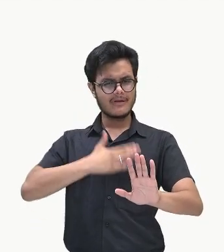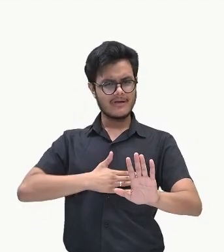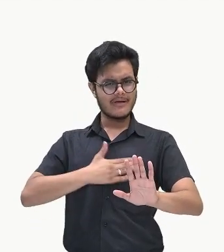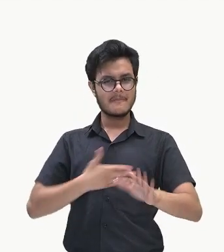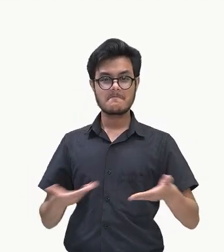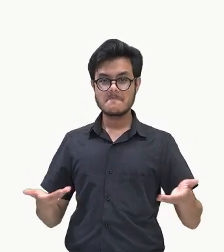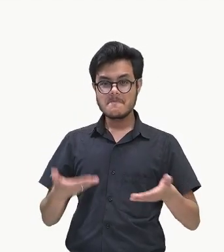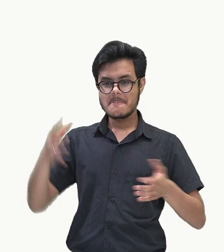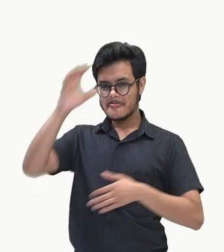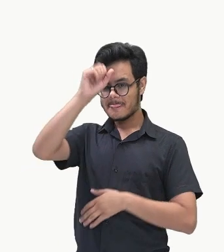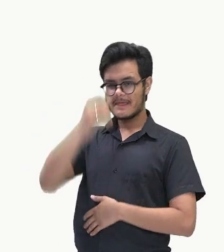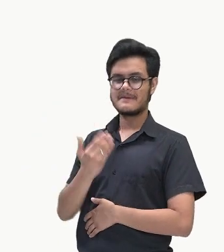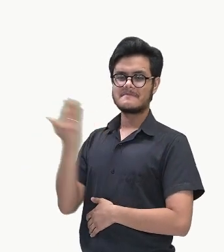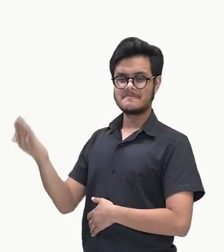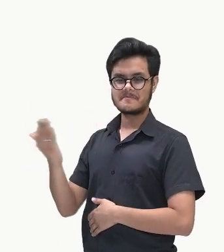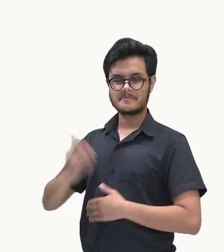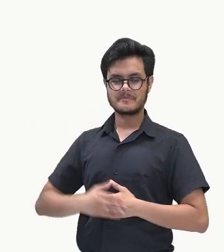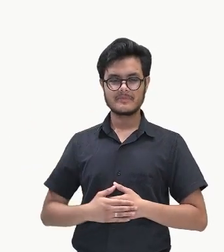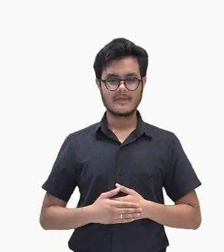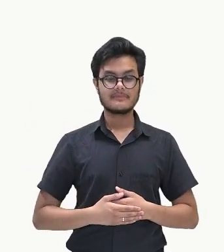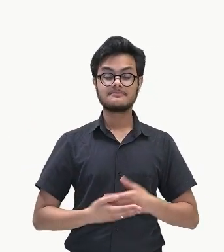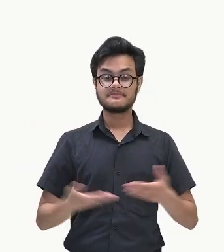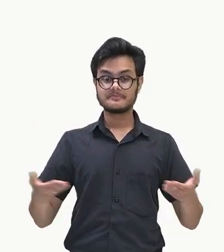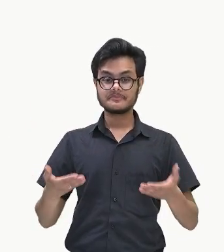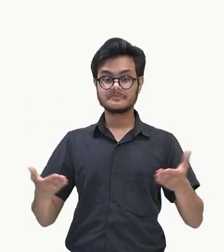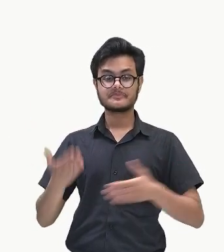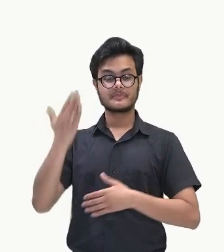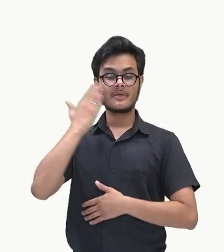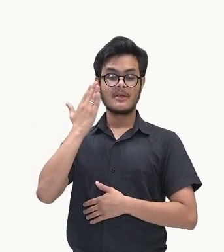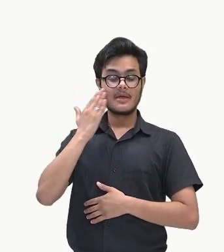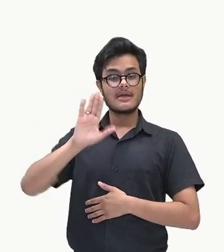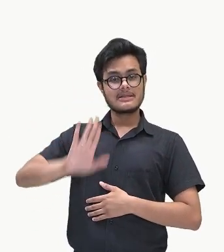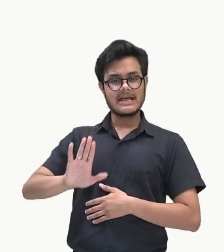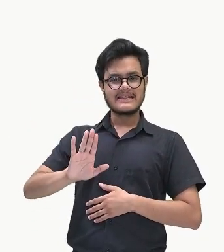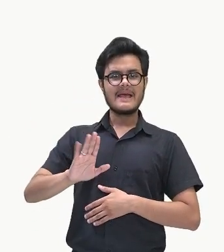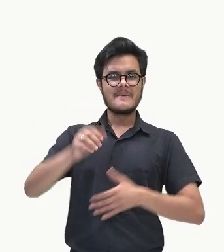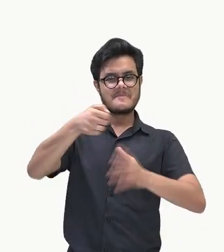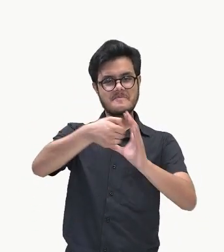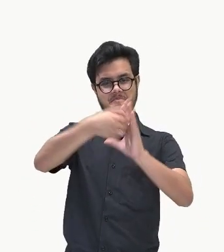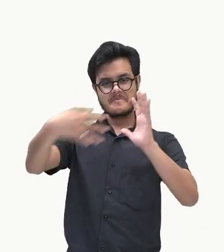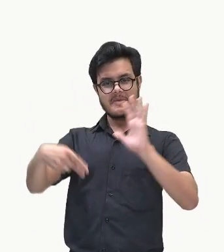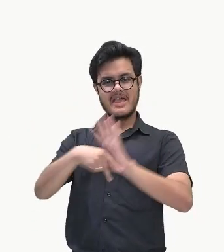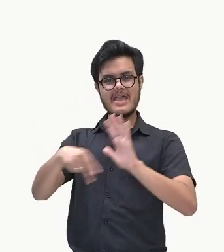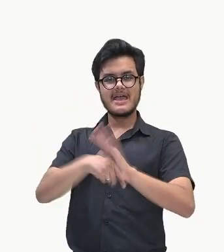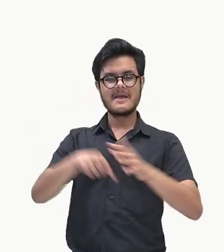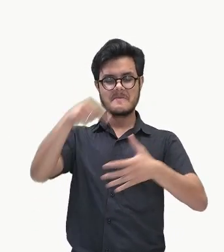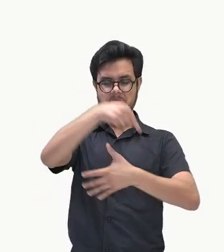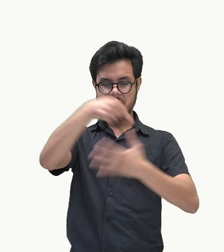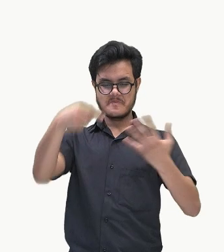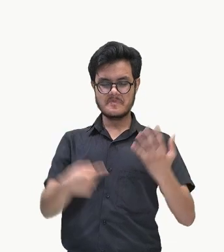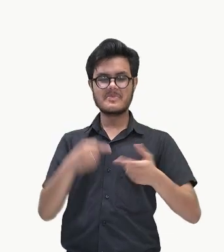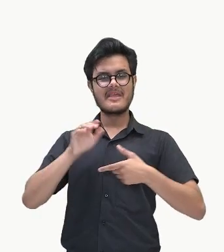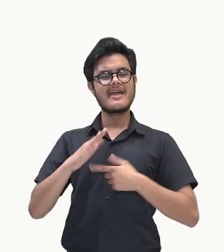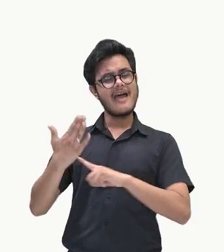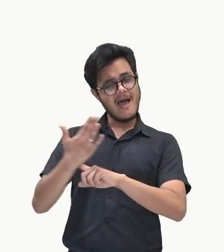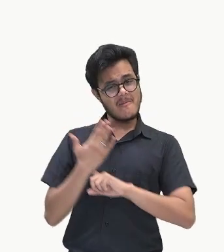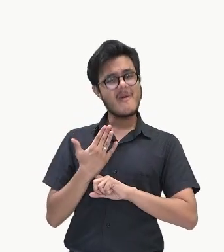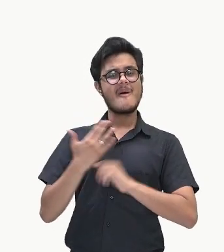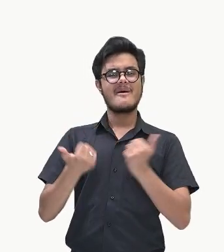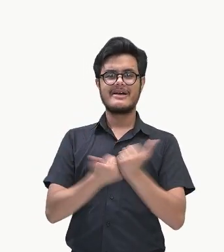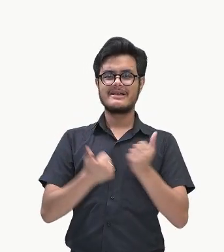faz. Vamos agora conhecer uma propriedade que nos ajudará